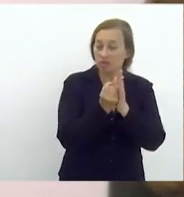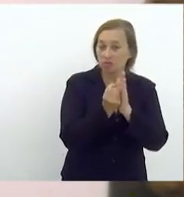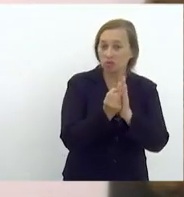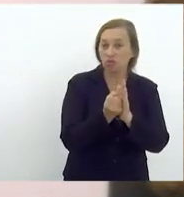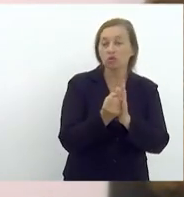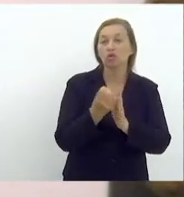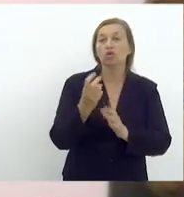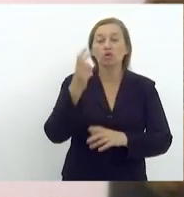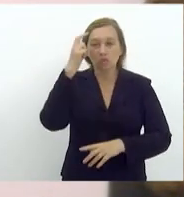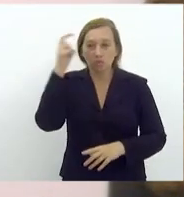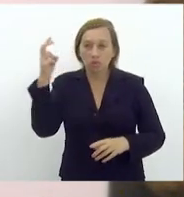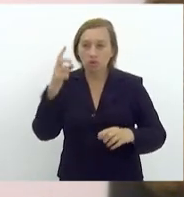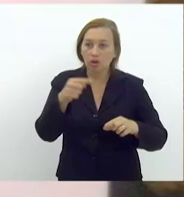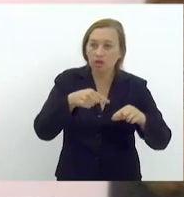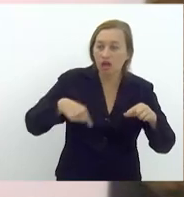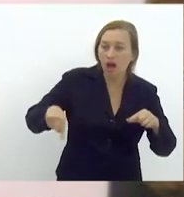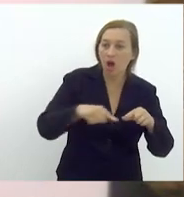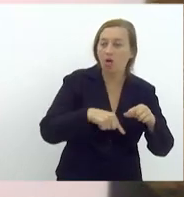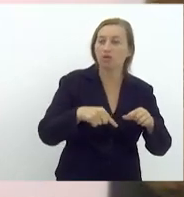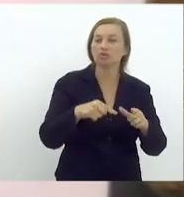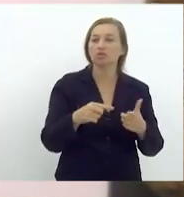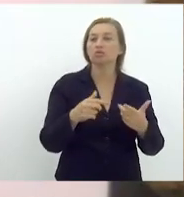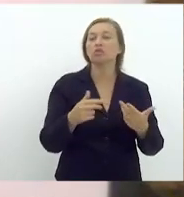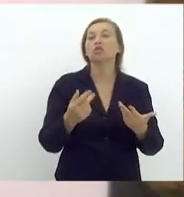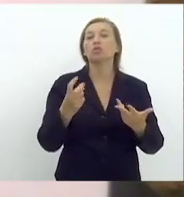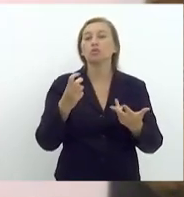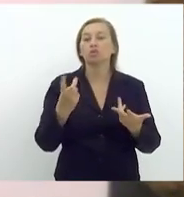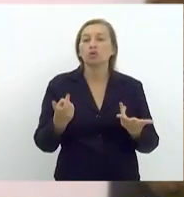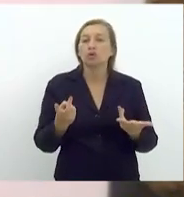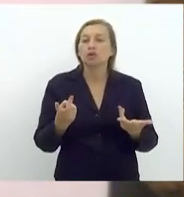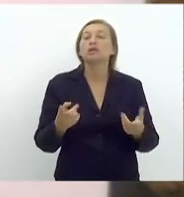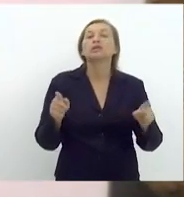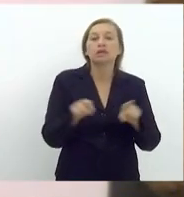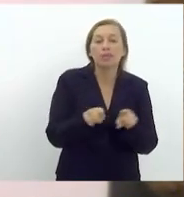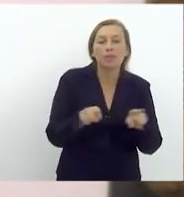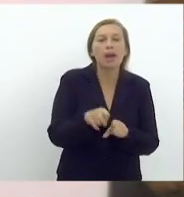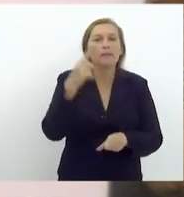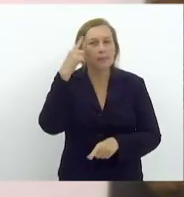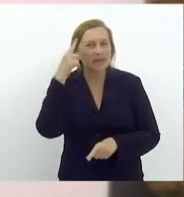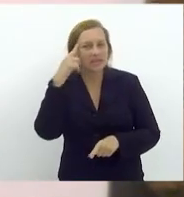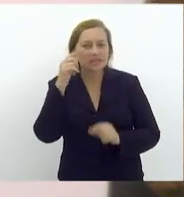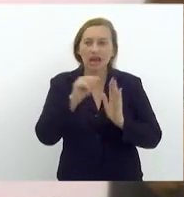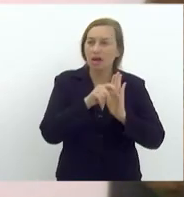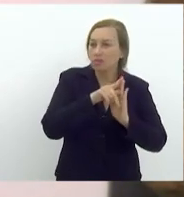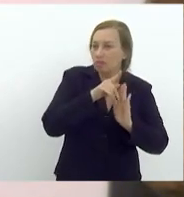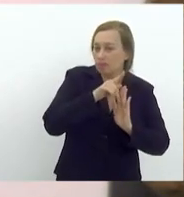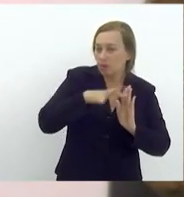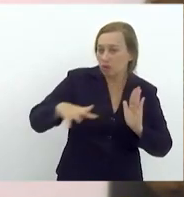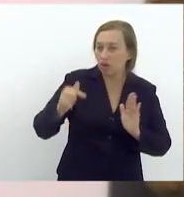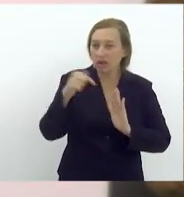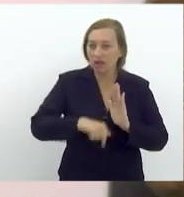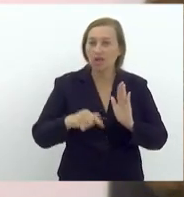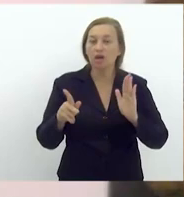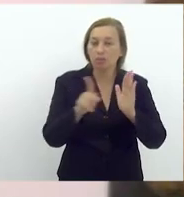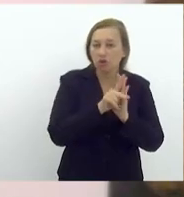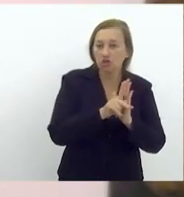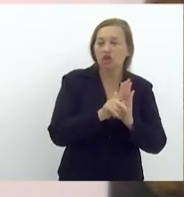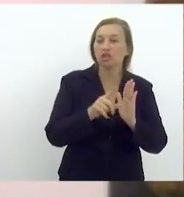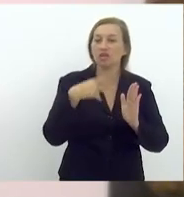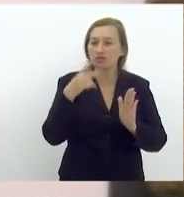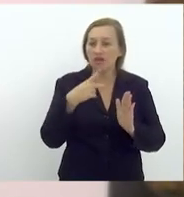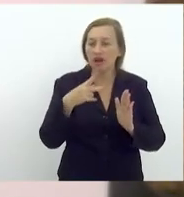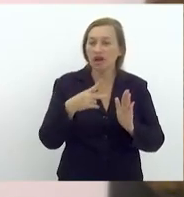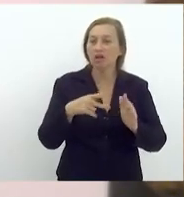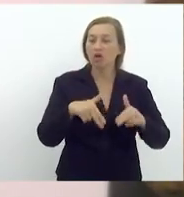as rodas culturais do hip hop também começar a pensar protocolar aqui na casa projetos que fala do hip